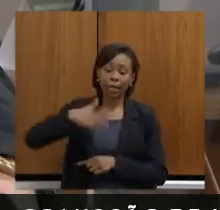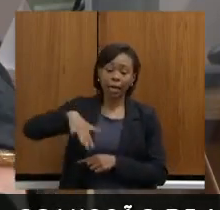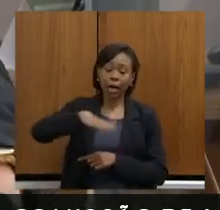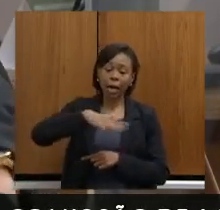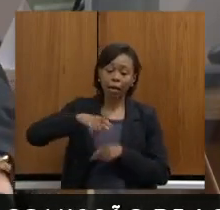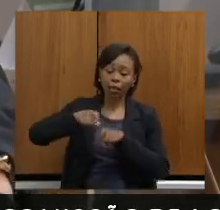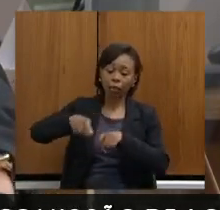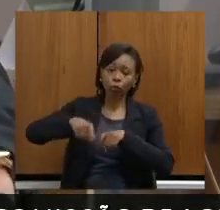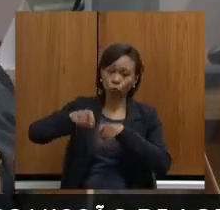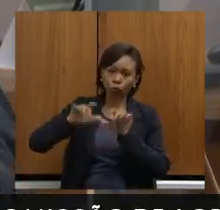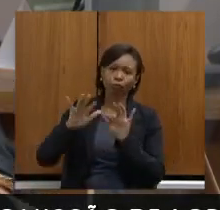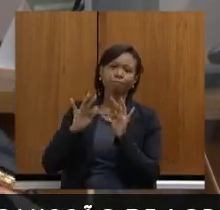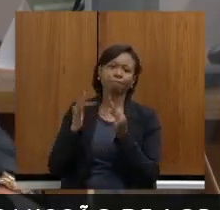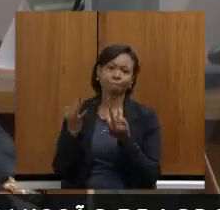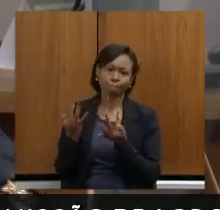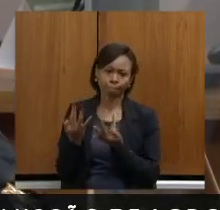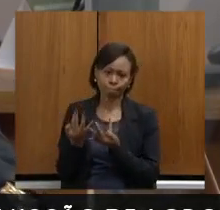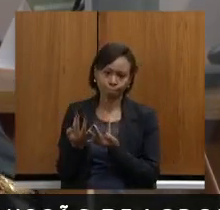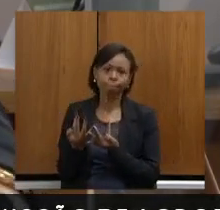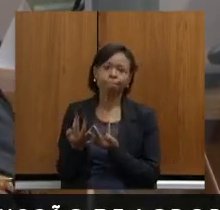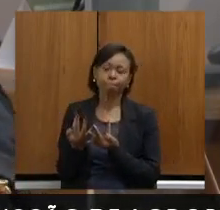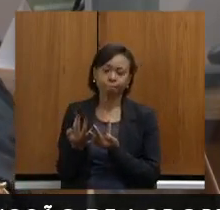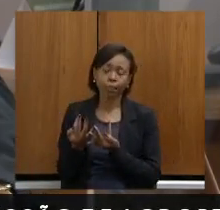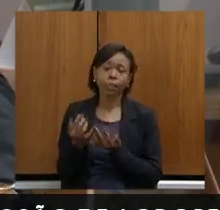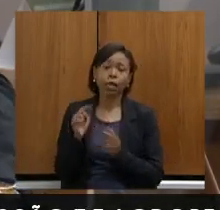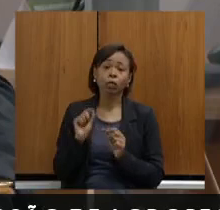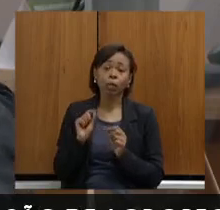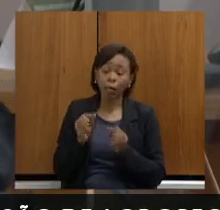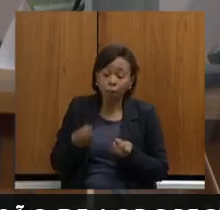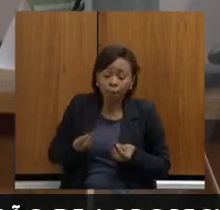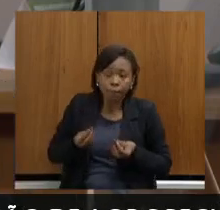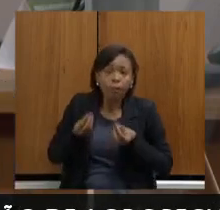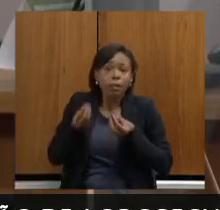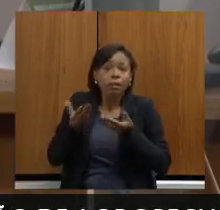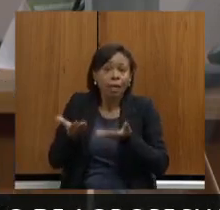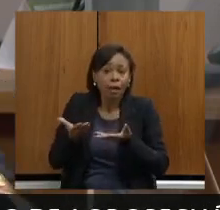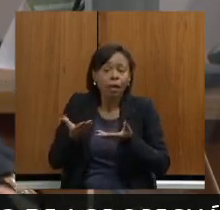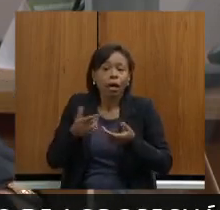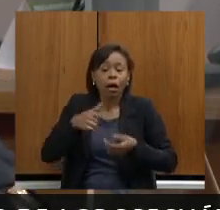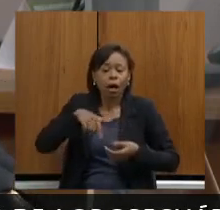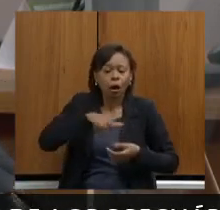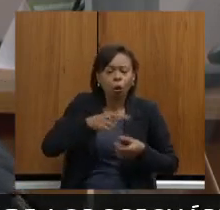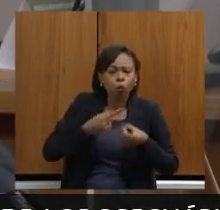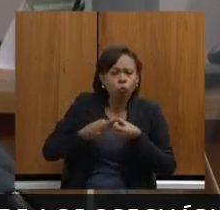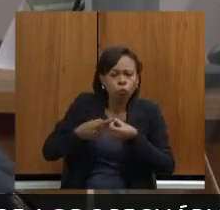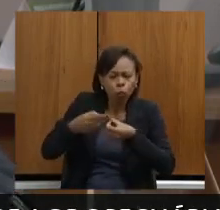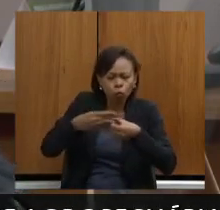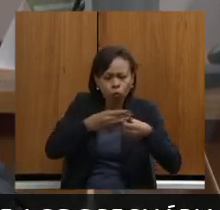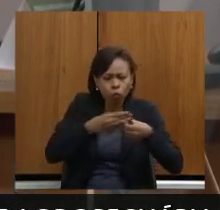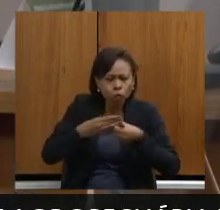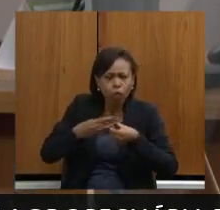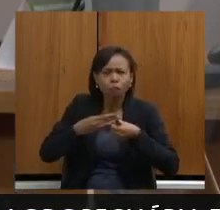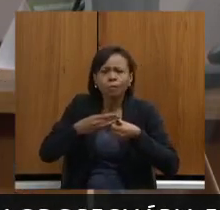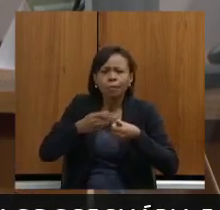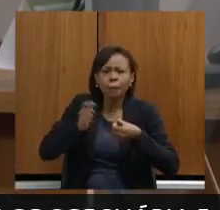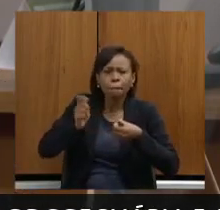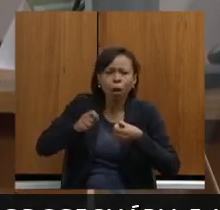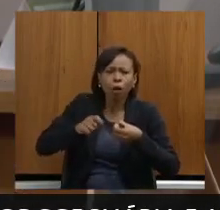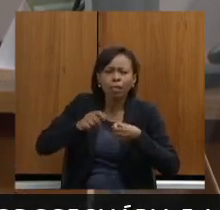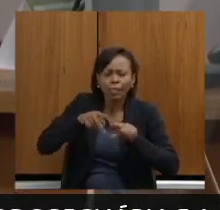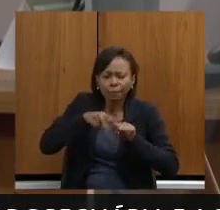agricultura familiar em que nós teremos a oportunidade de oferecer aos pequenos municípios a regularização